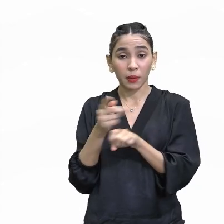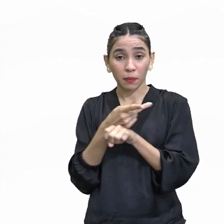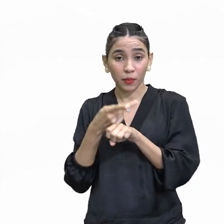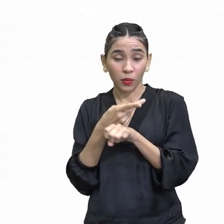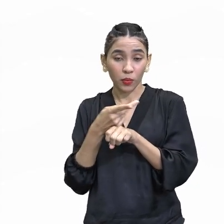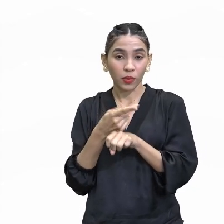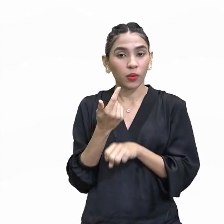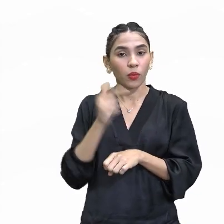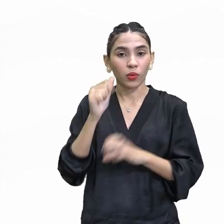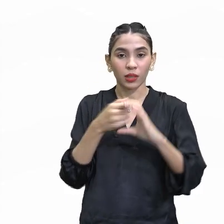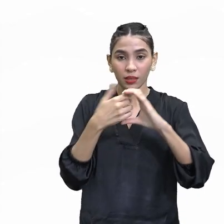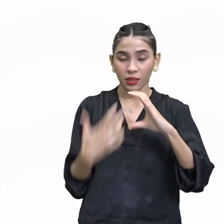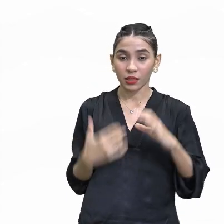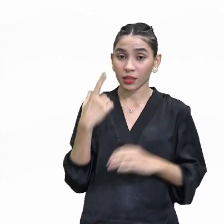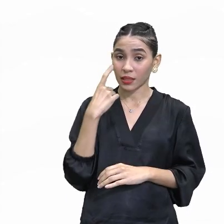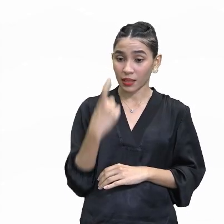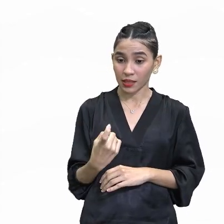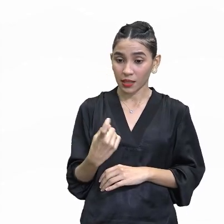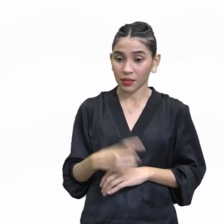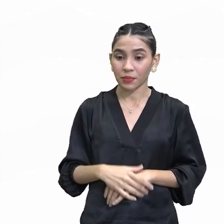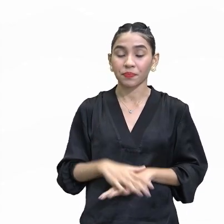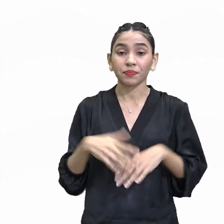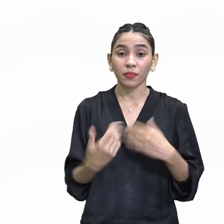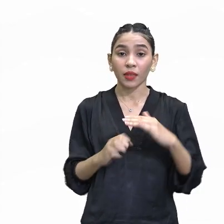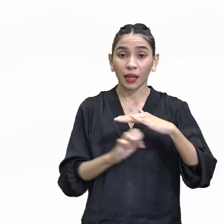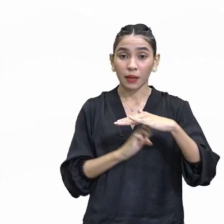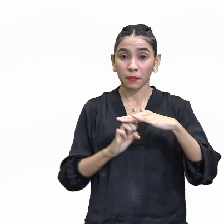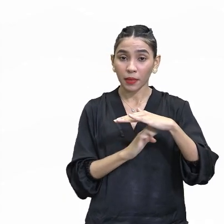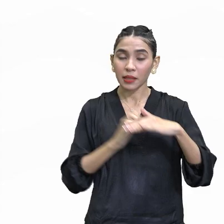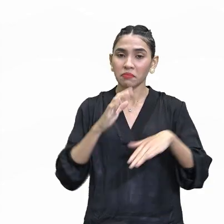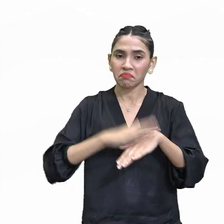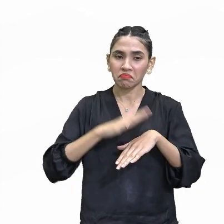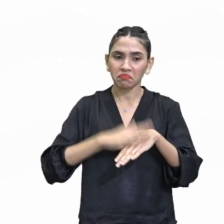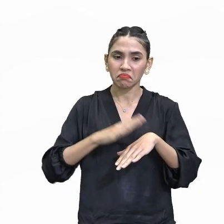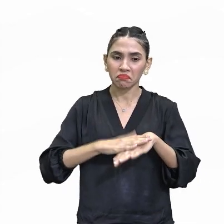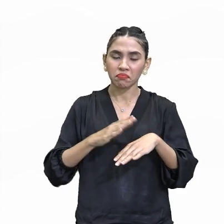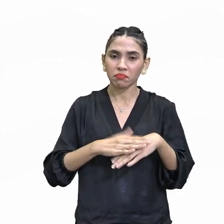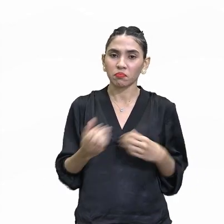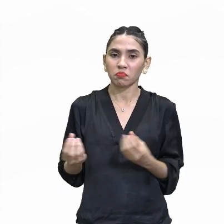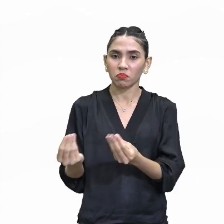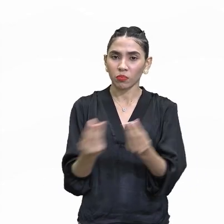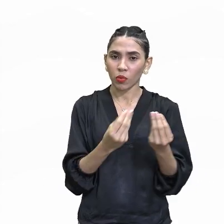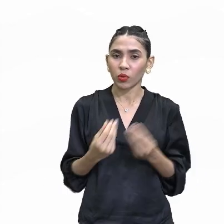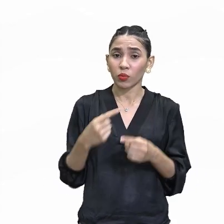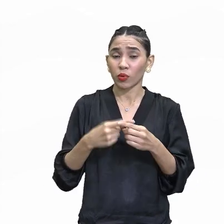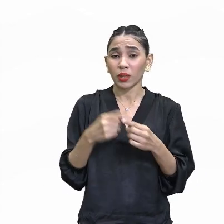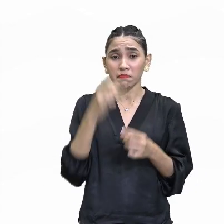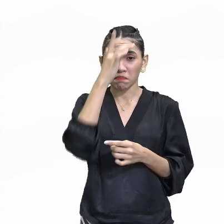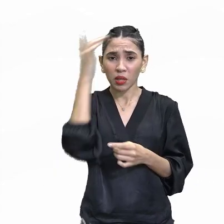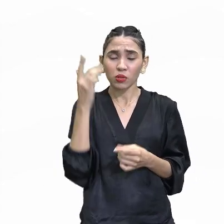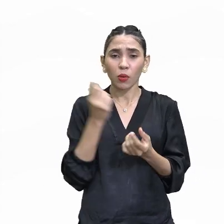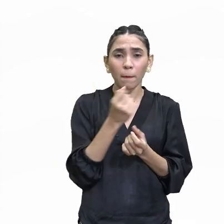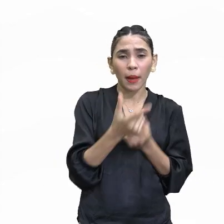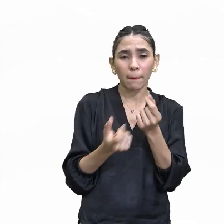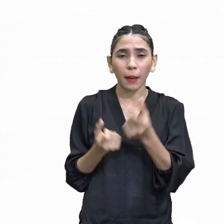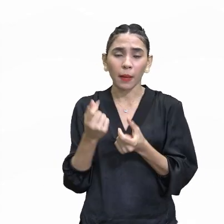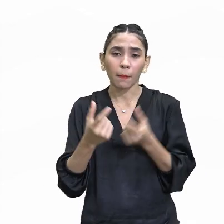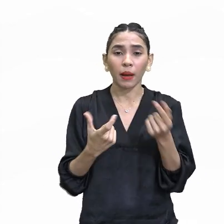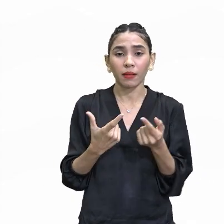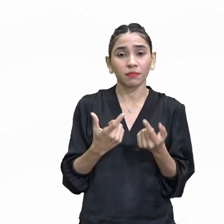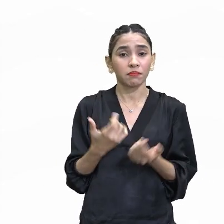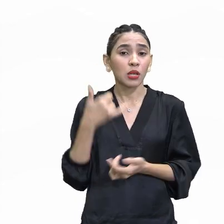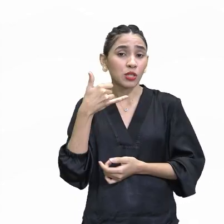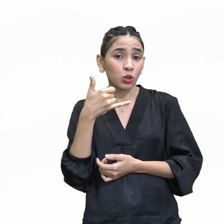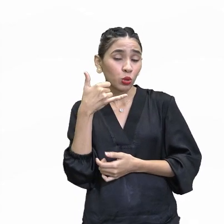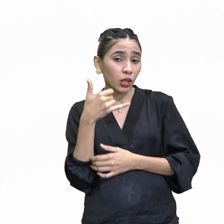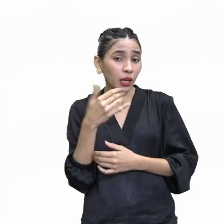Outra característica interessante, né? As empresas elas vão produzir muito porque tem muita gente comprando. Aparelhos celulares, por